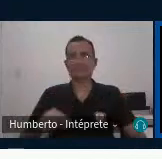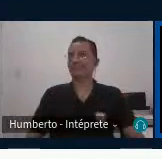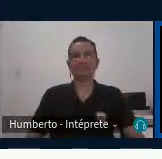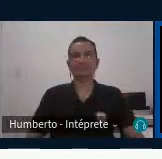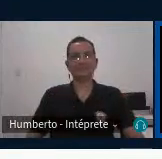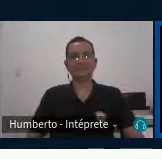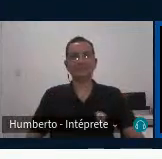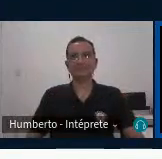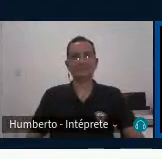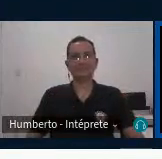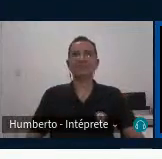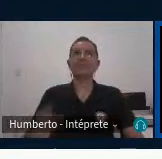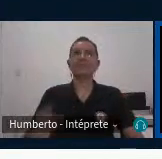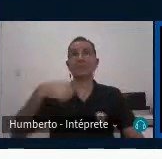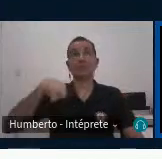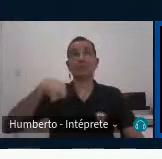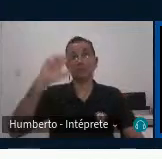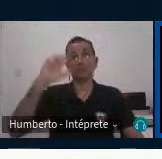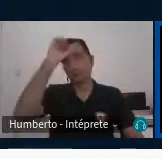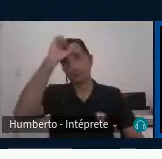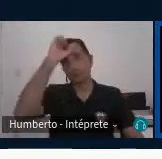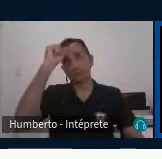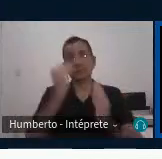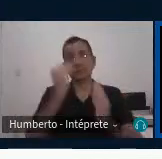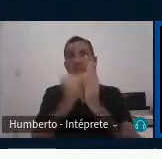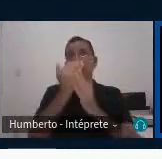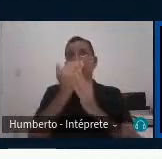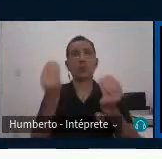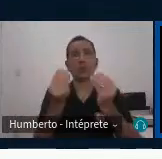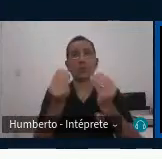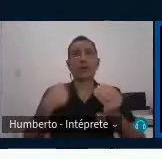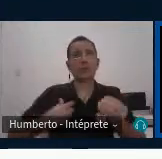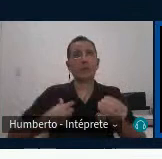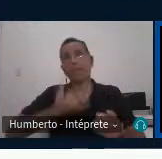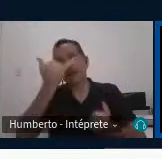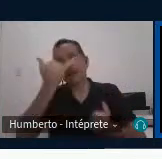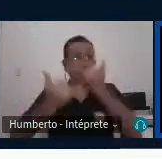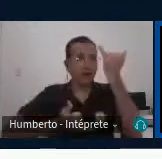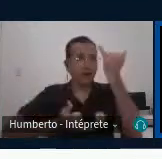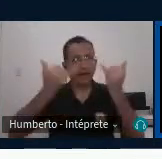muito mais com as nossas falhas na OBR do que com a nossa acerto.